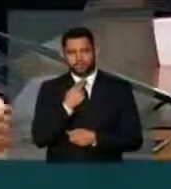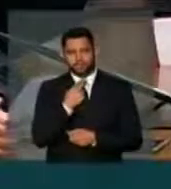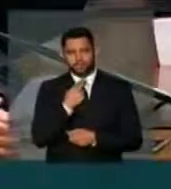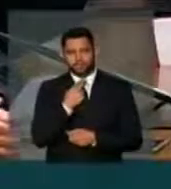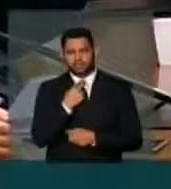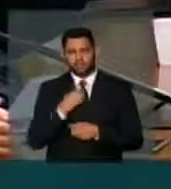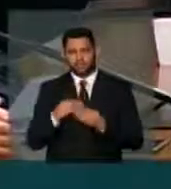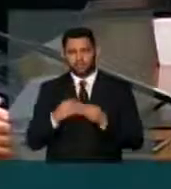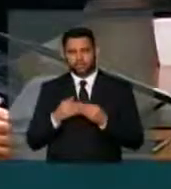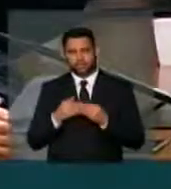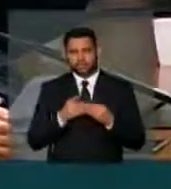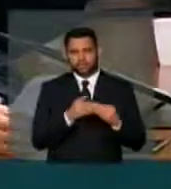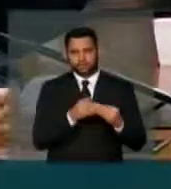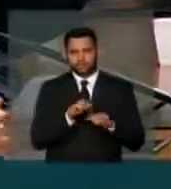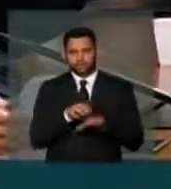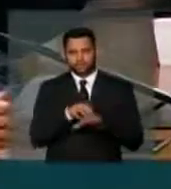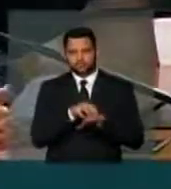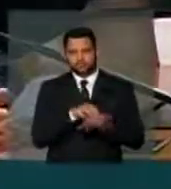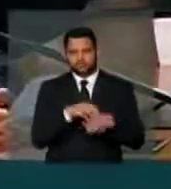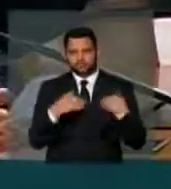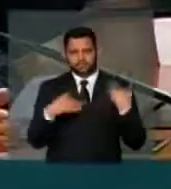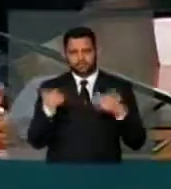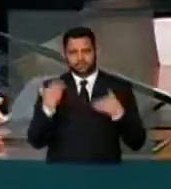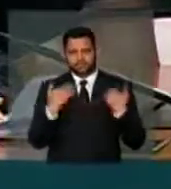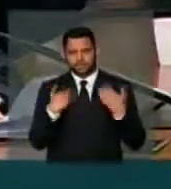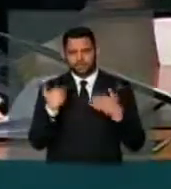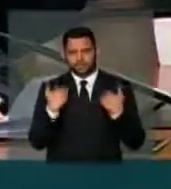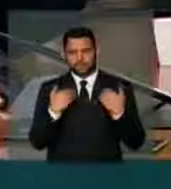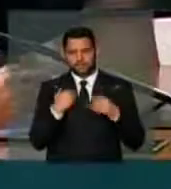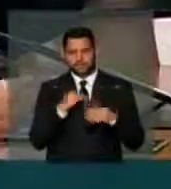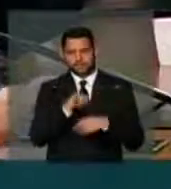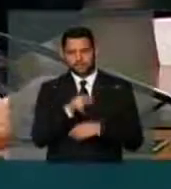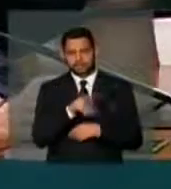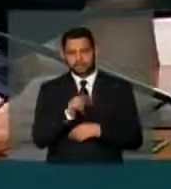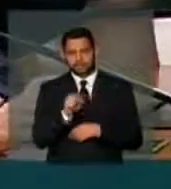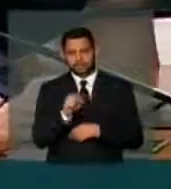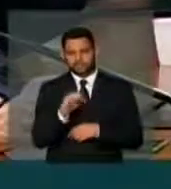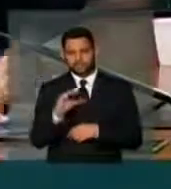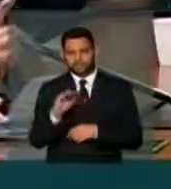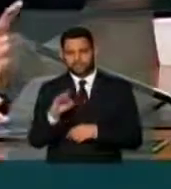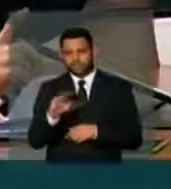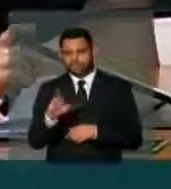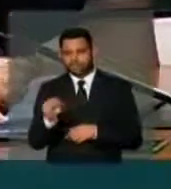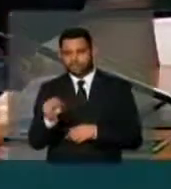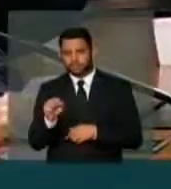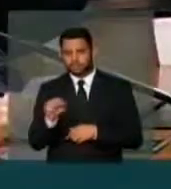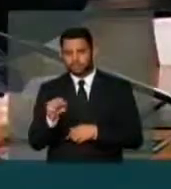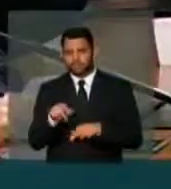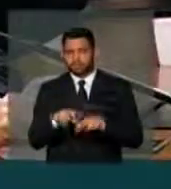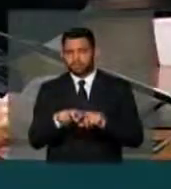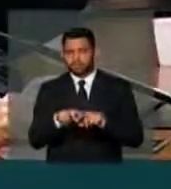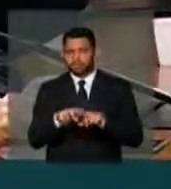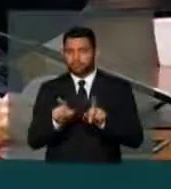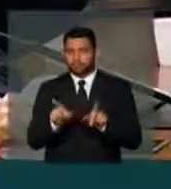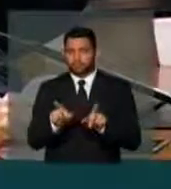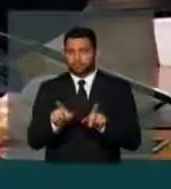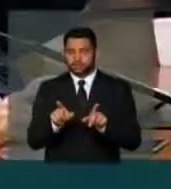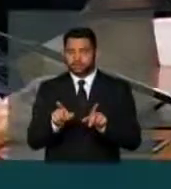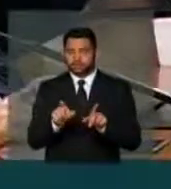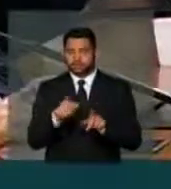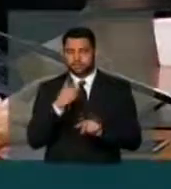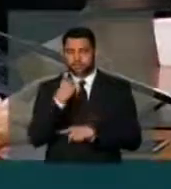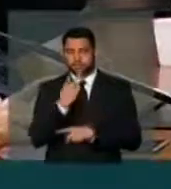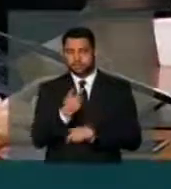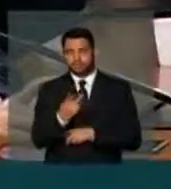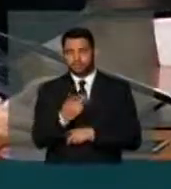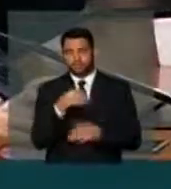não poderá levar turistas de Joinville para Curitiba. No entanto, foi